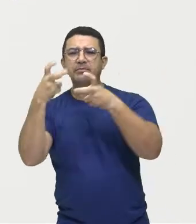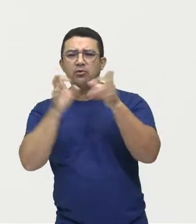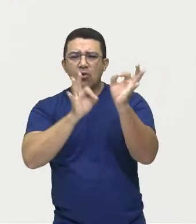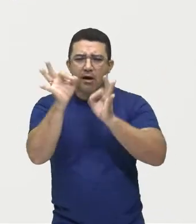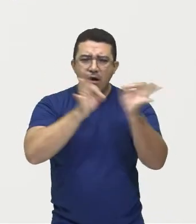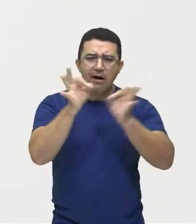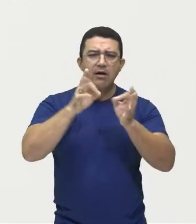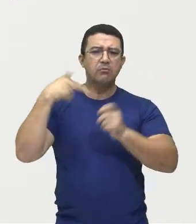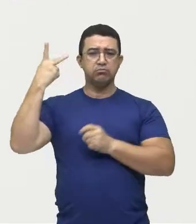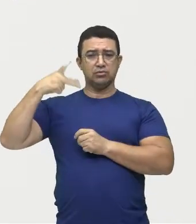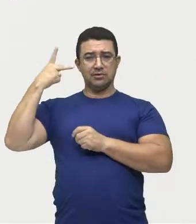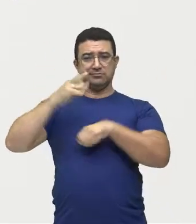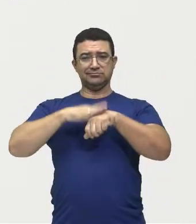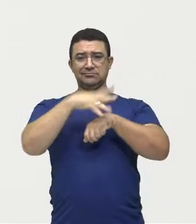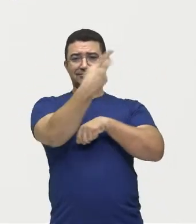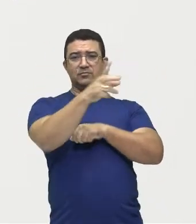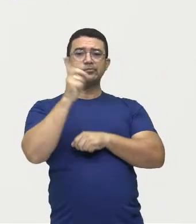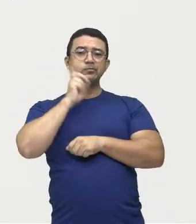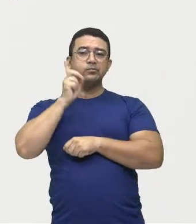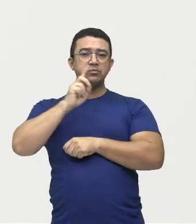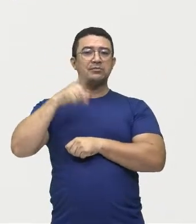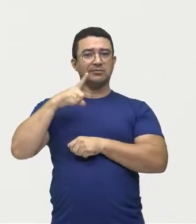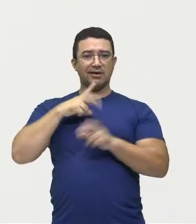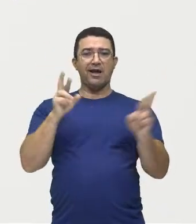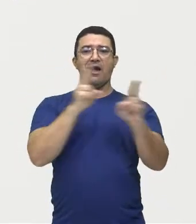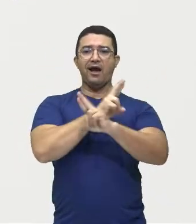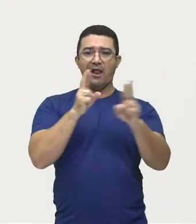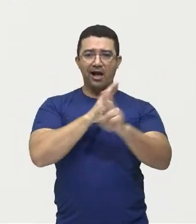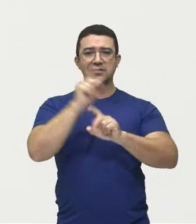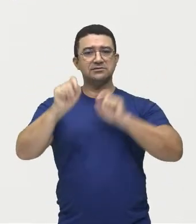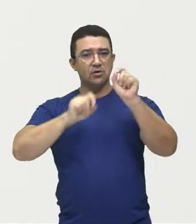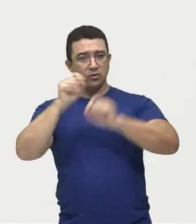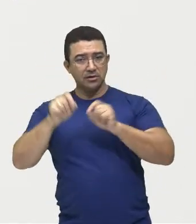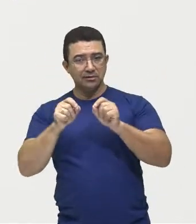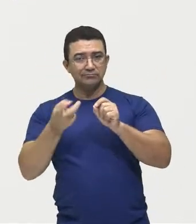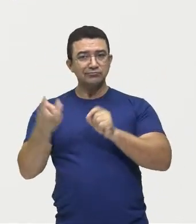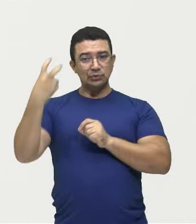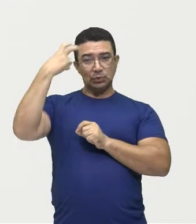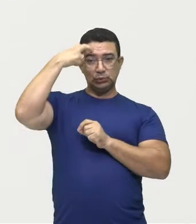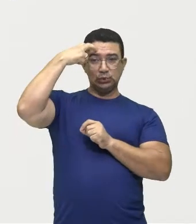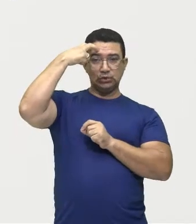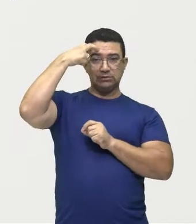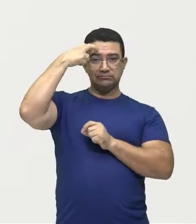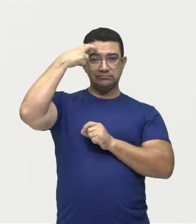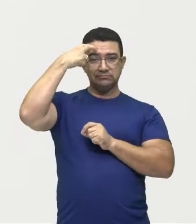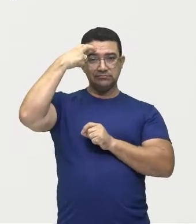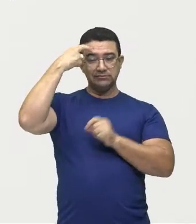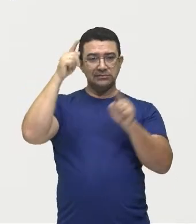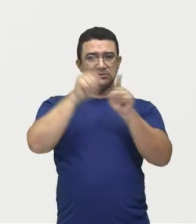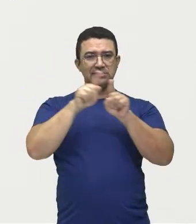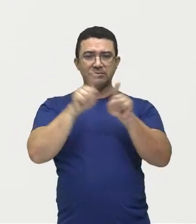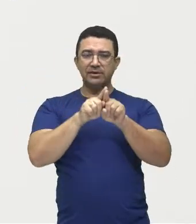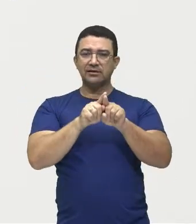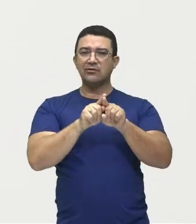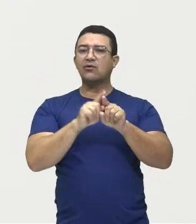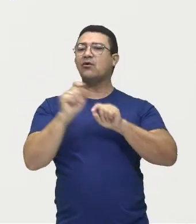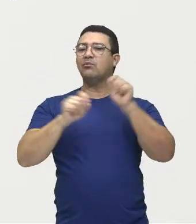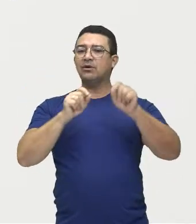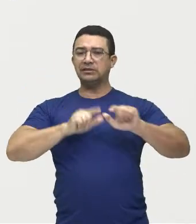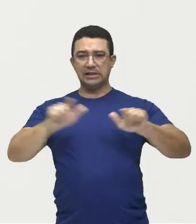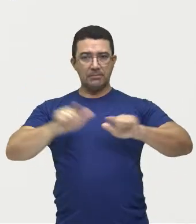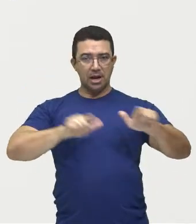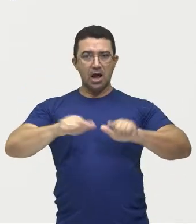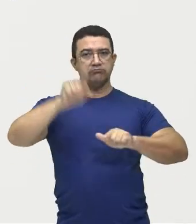daquele país tinha uma relação muito íntima com fatores culturais, como de se encarar o trabalho como